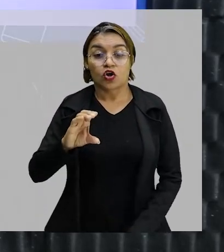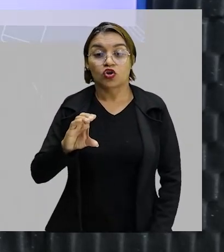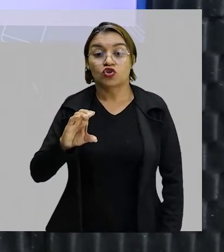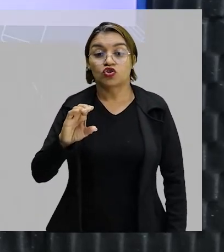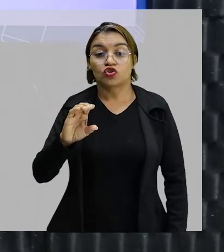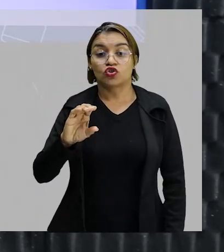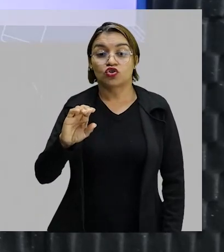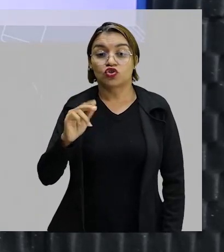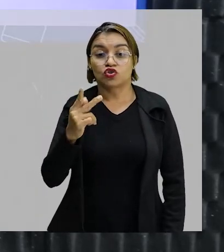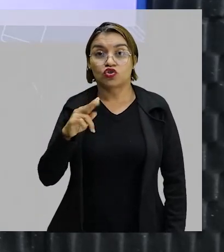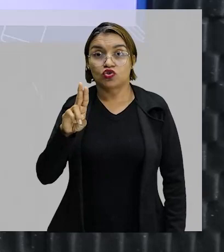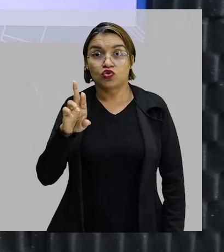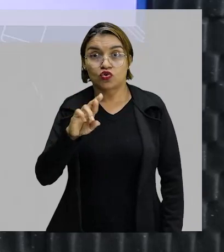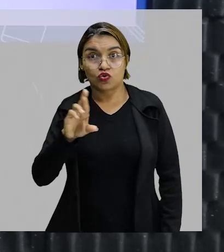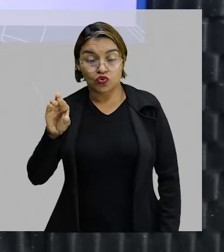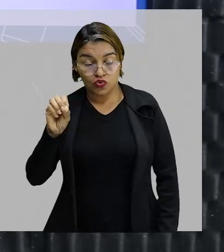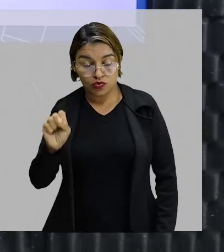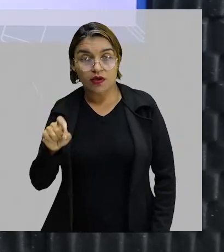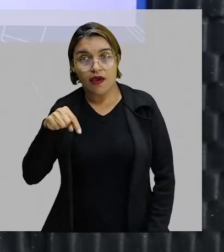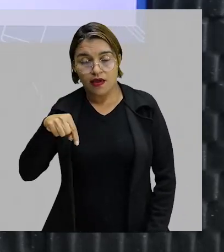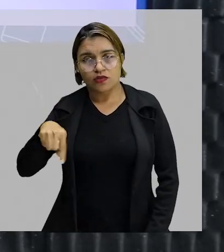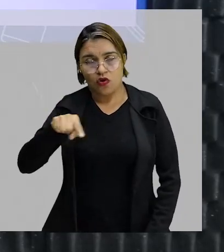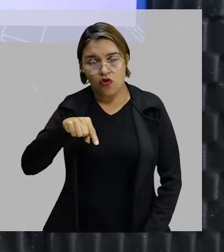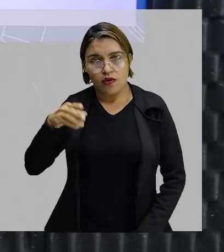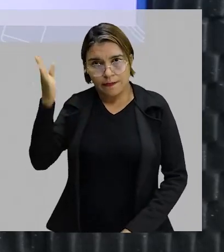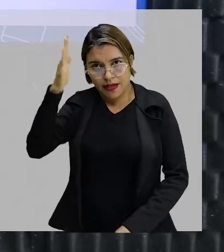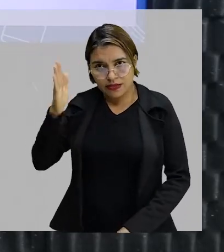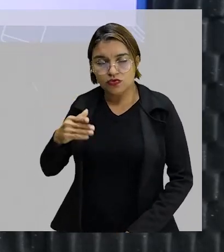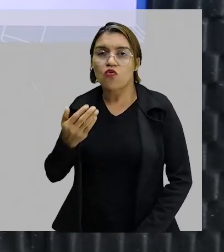aquele que a gente come aqui, é o mesmo churros, tá?